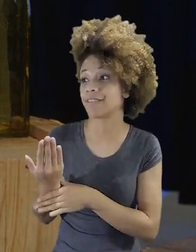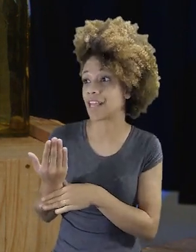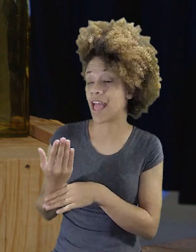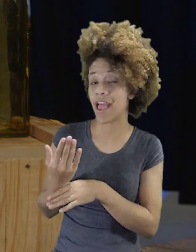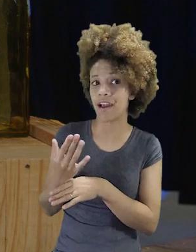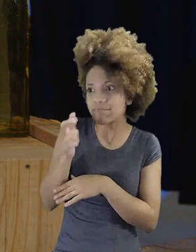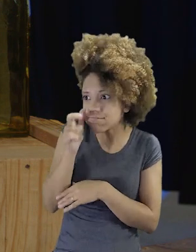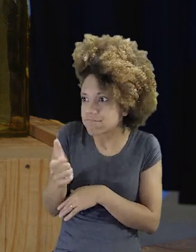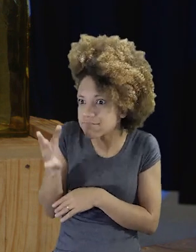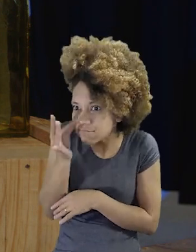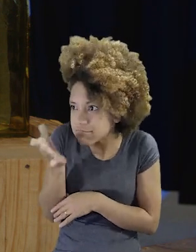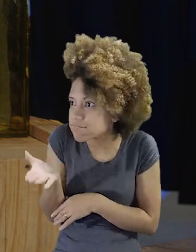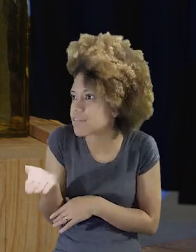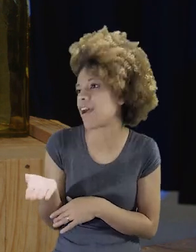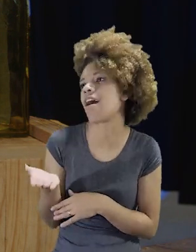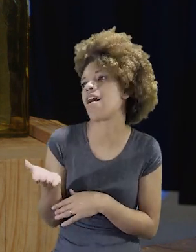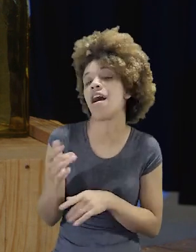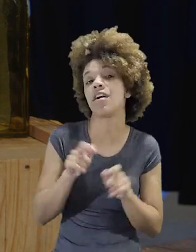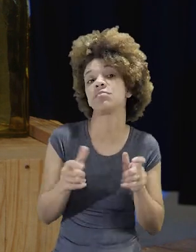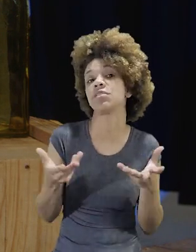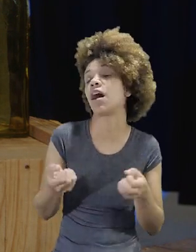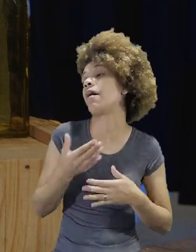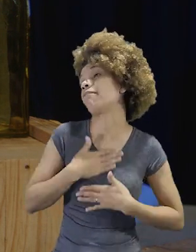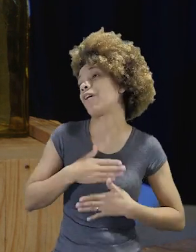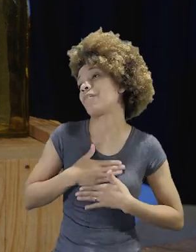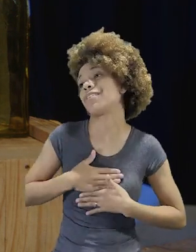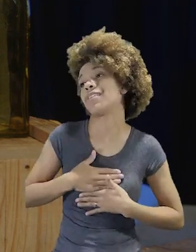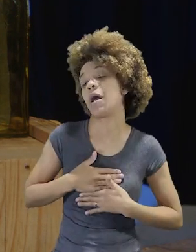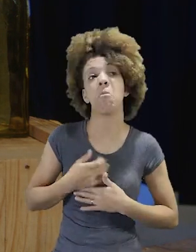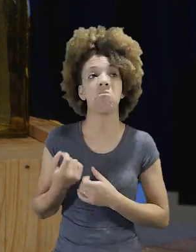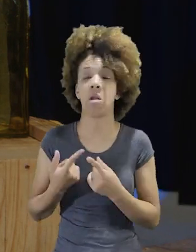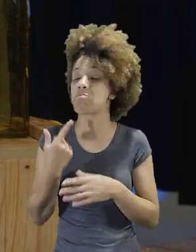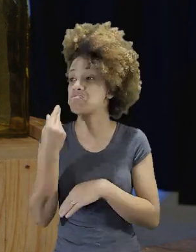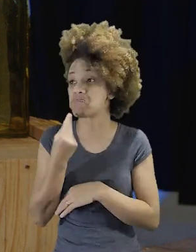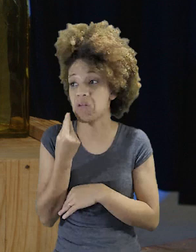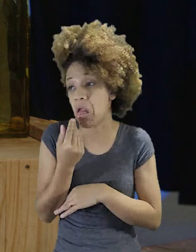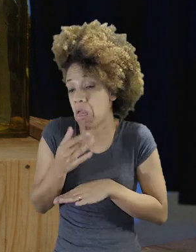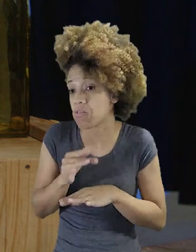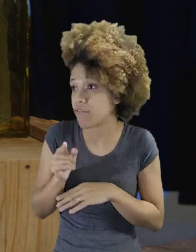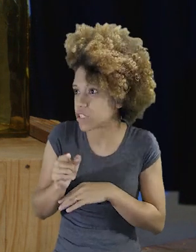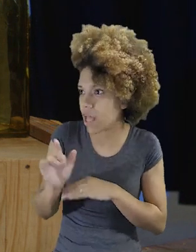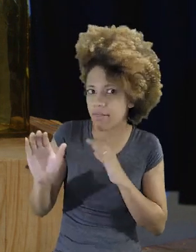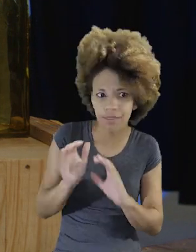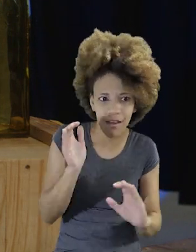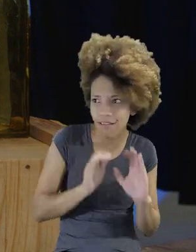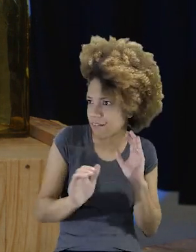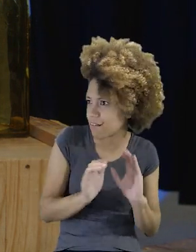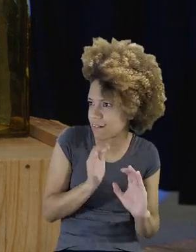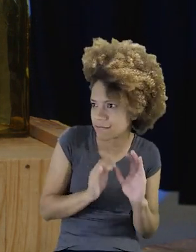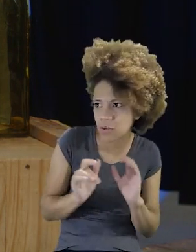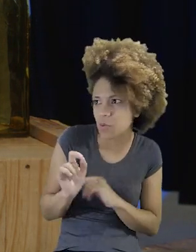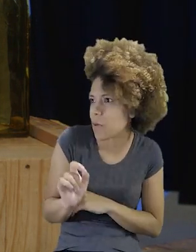bagulho né que é tão claro que a fictício as pessoas aceitam muito mais tranquilamente por algum motivo você